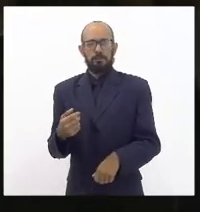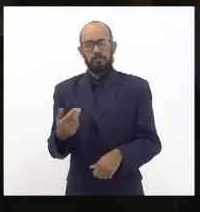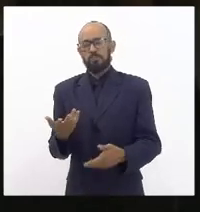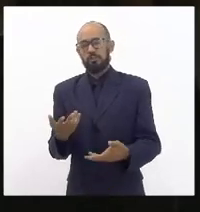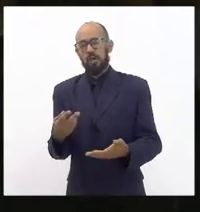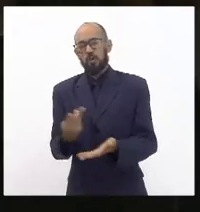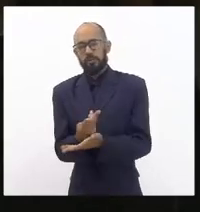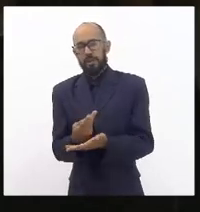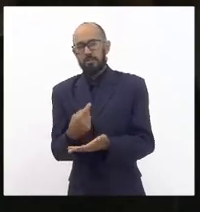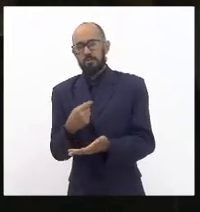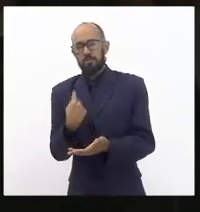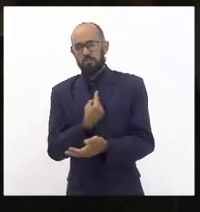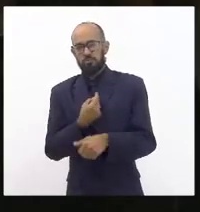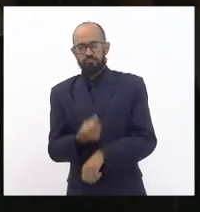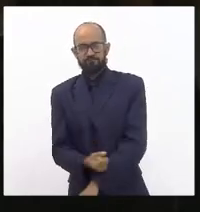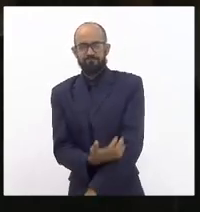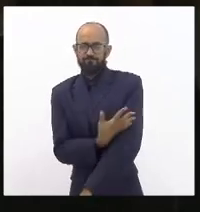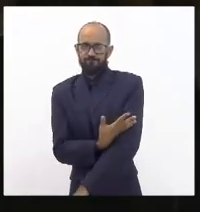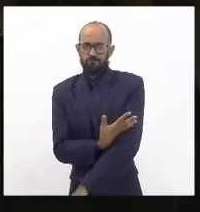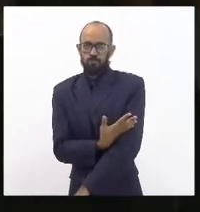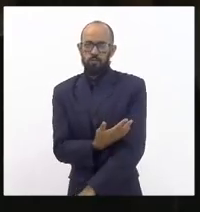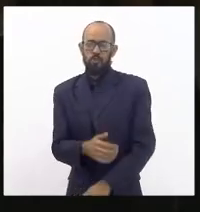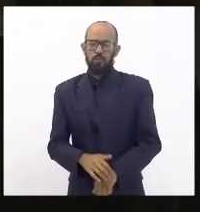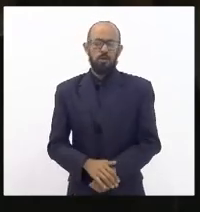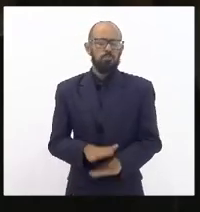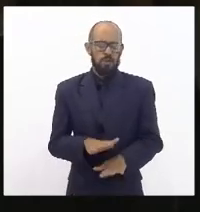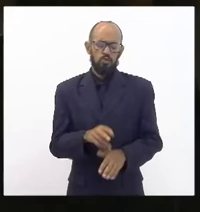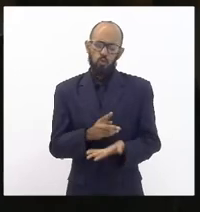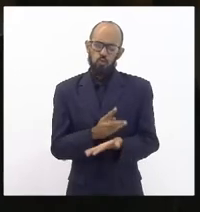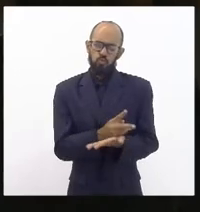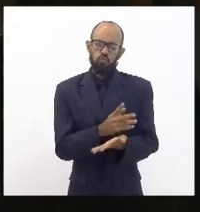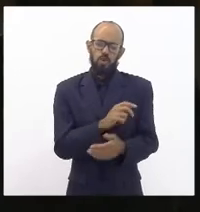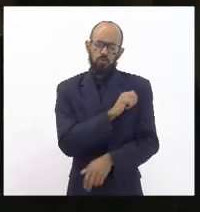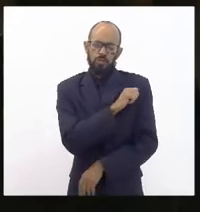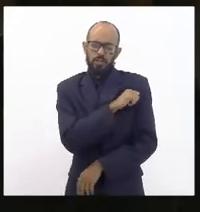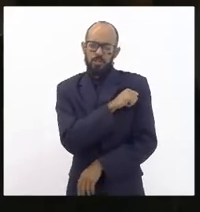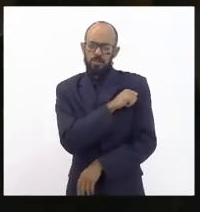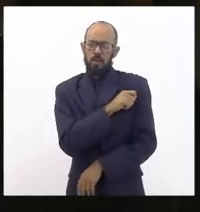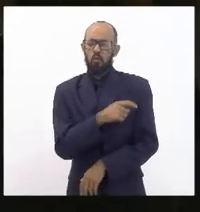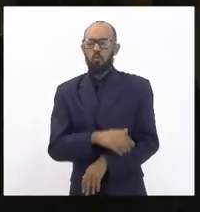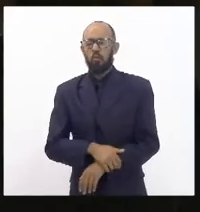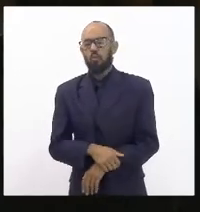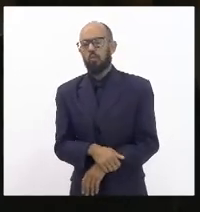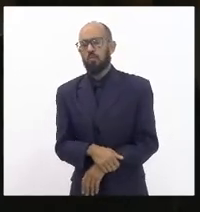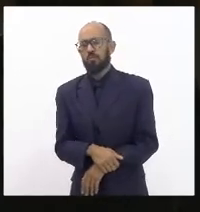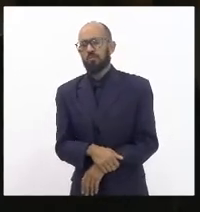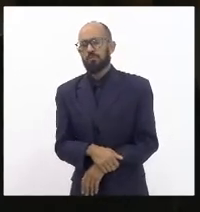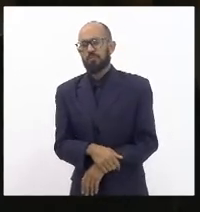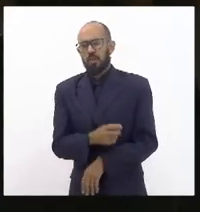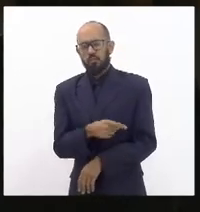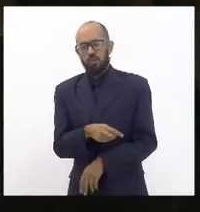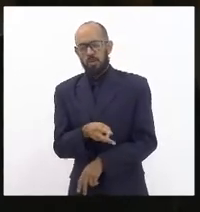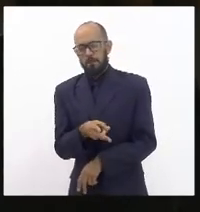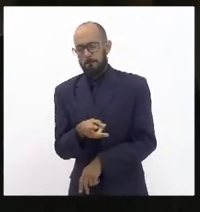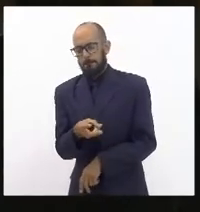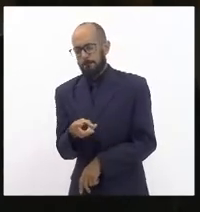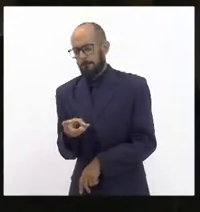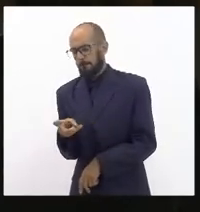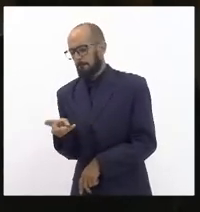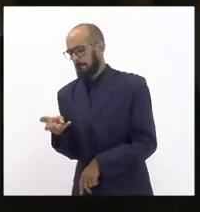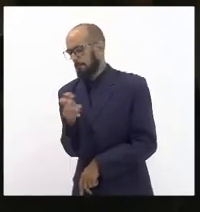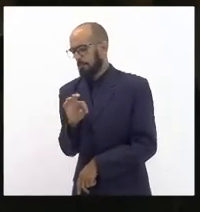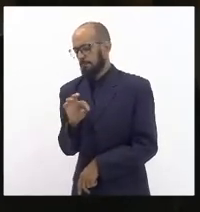mas dei continuidade a minha fiscalização fui até observar toda a